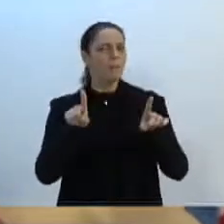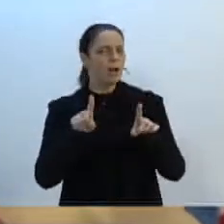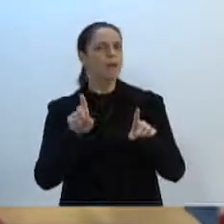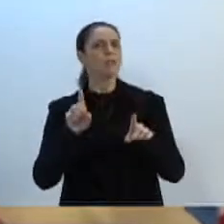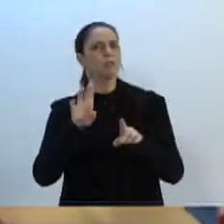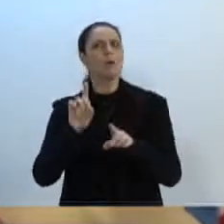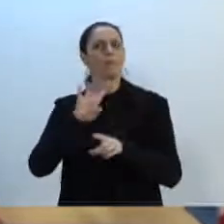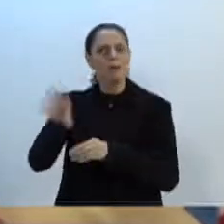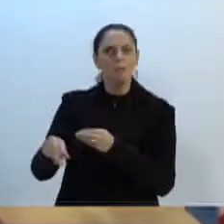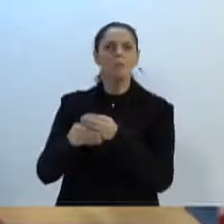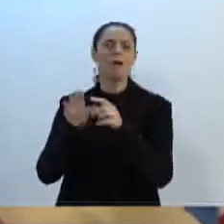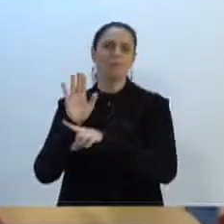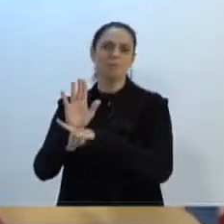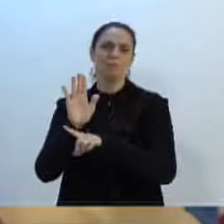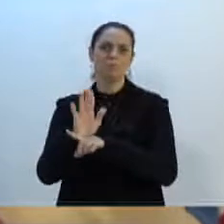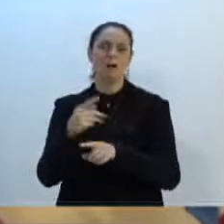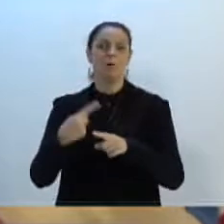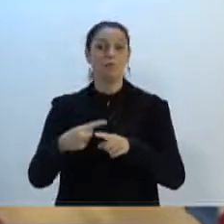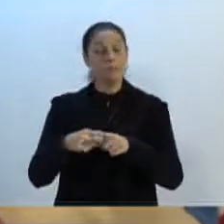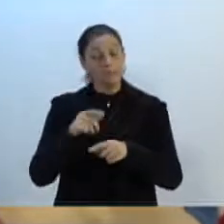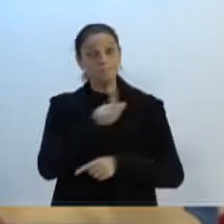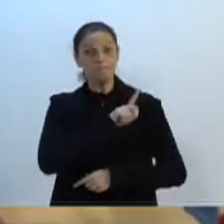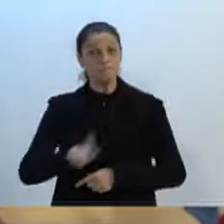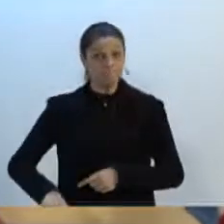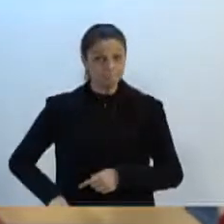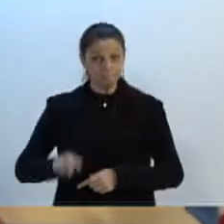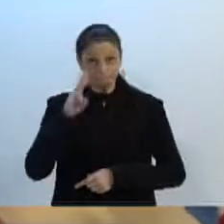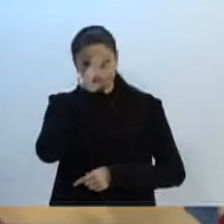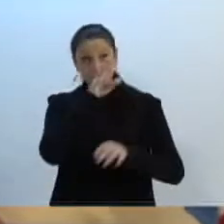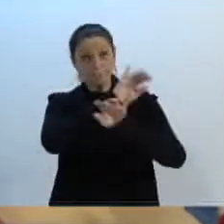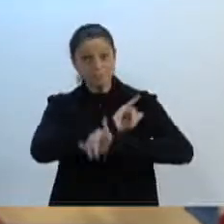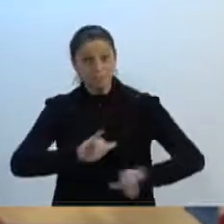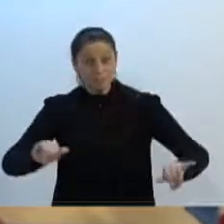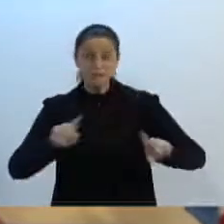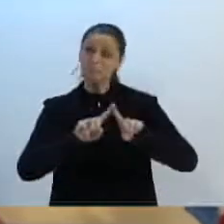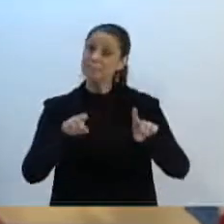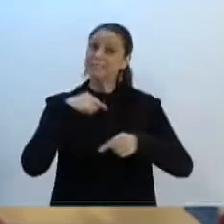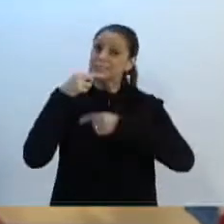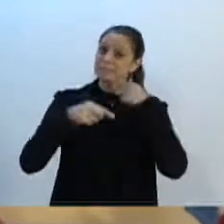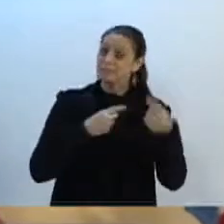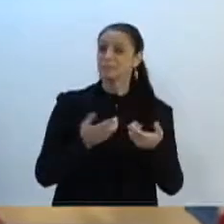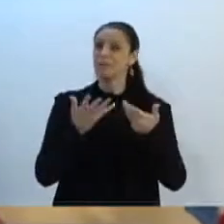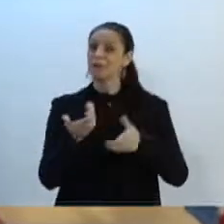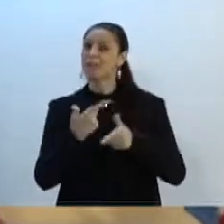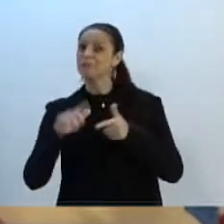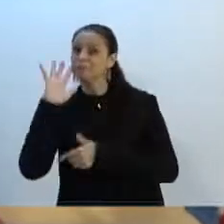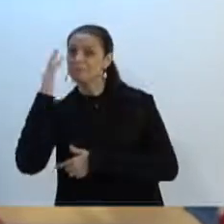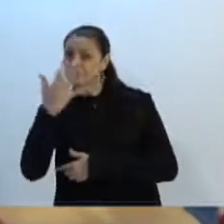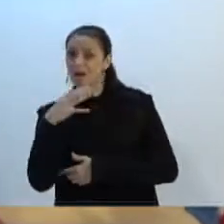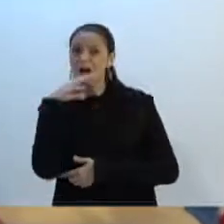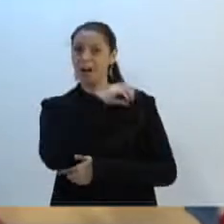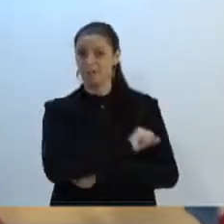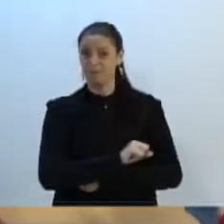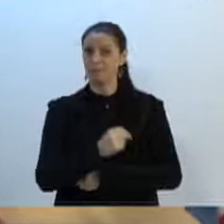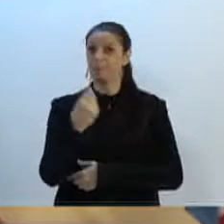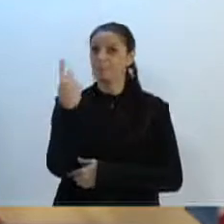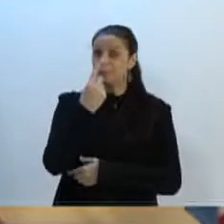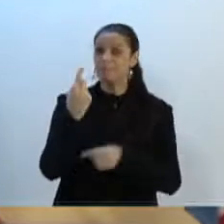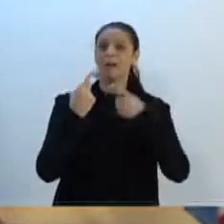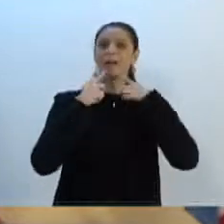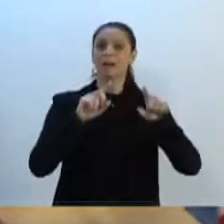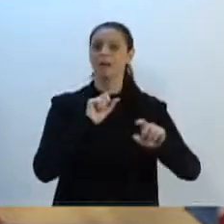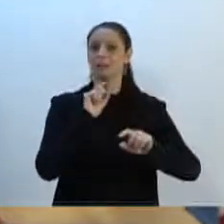porque nós tivemos vários anúncios, nós temos várias dúvidas, e a gente quer resolver isso da melhor forma possível. A primeira crítica que eu quero deixar aqui